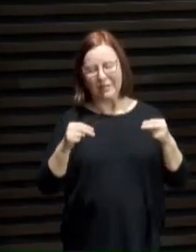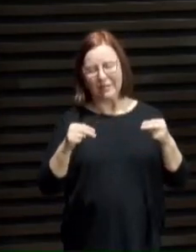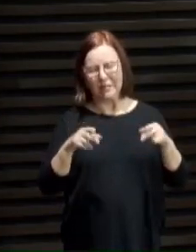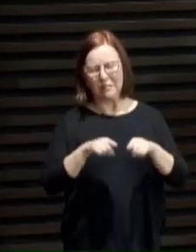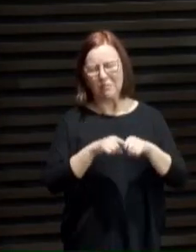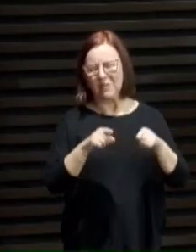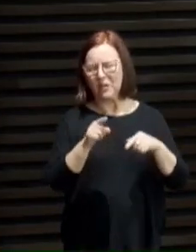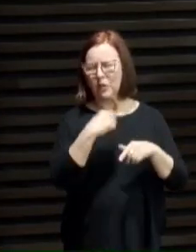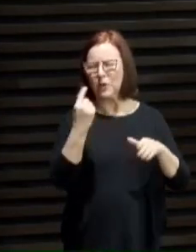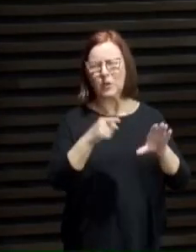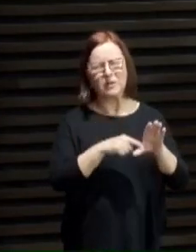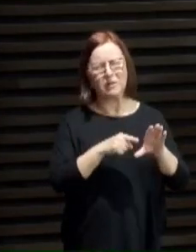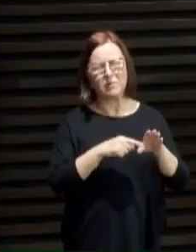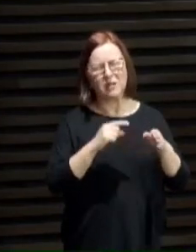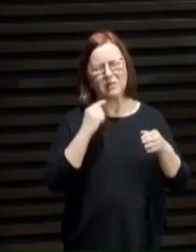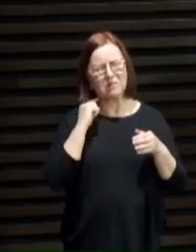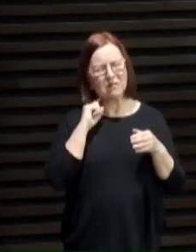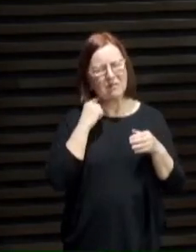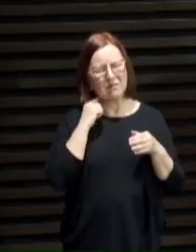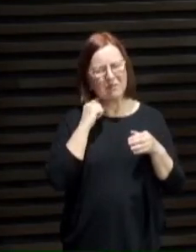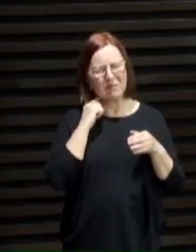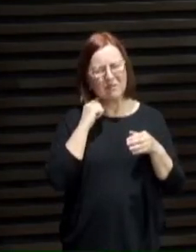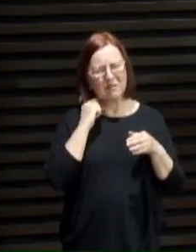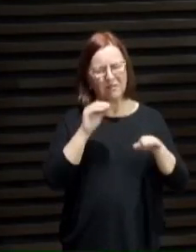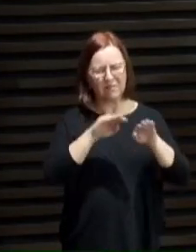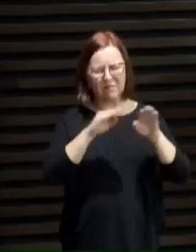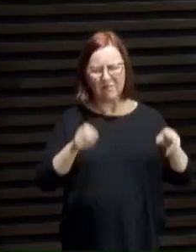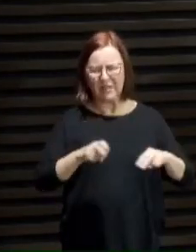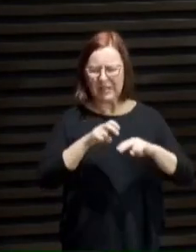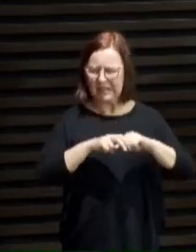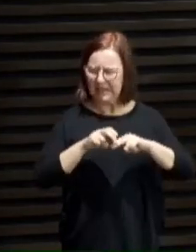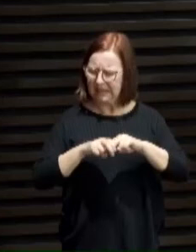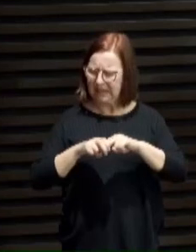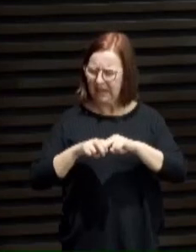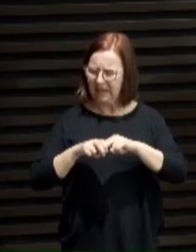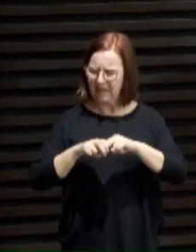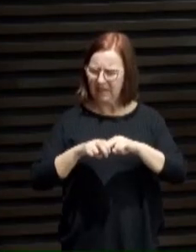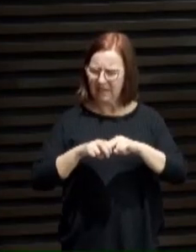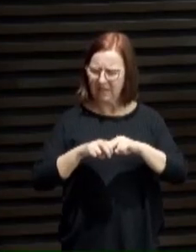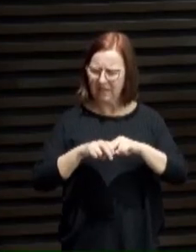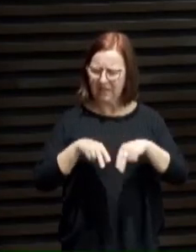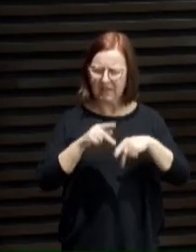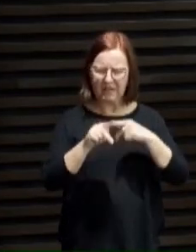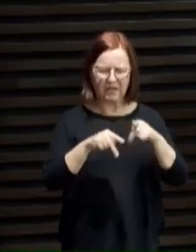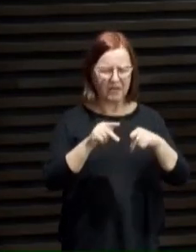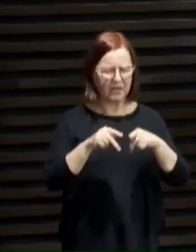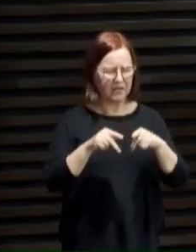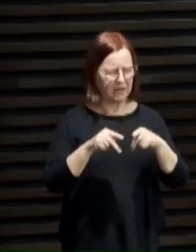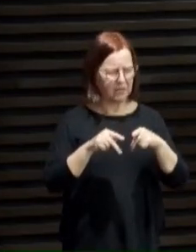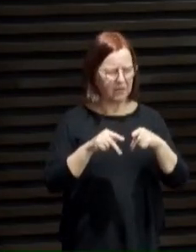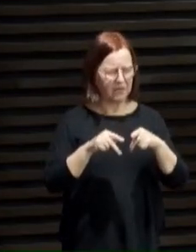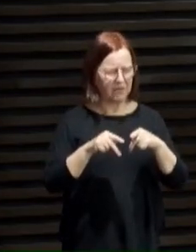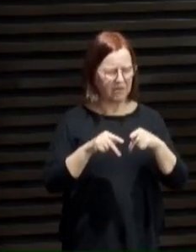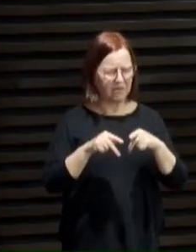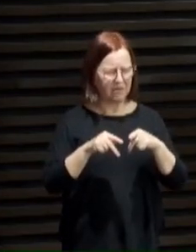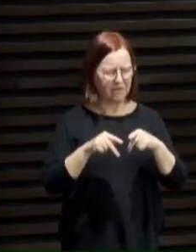sujo, a gente está sentado à mesa, tem tanta gente do nosso lado, mas ninguém está nem aí.